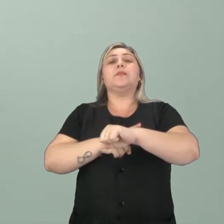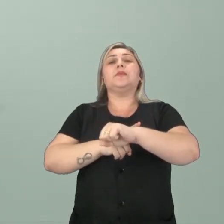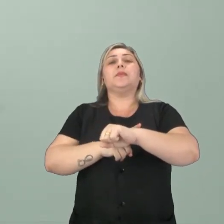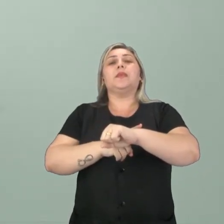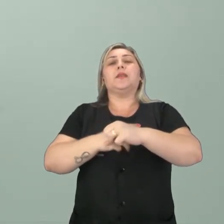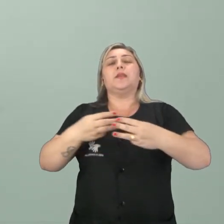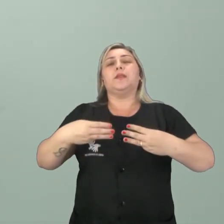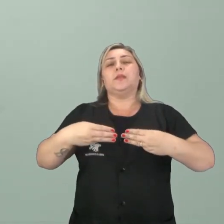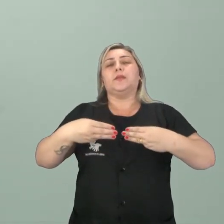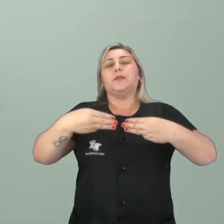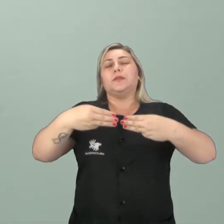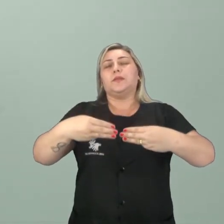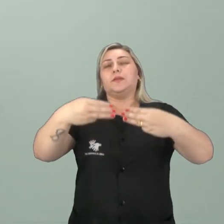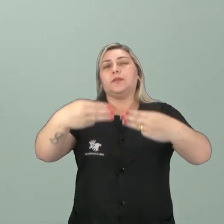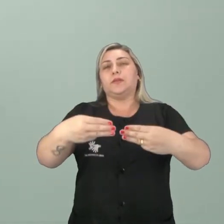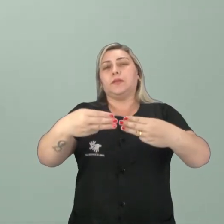pessoal?